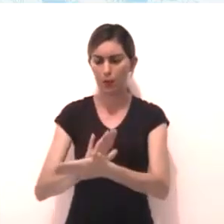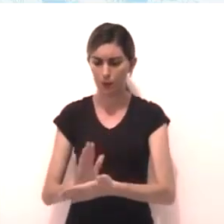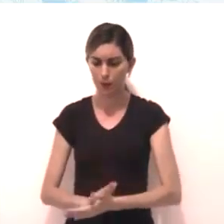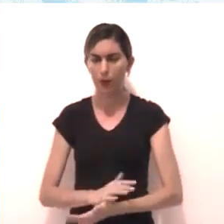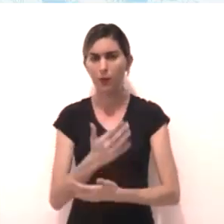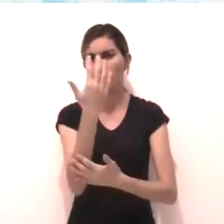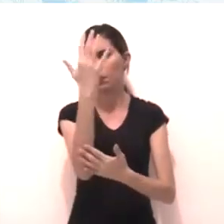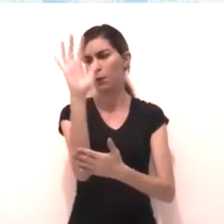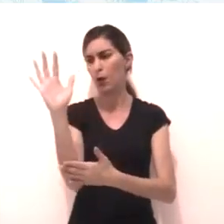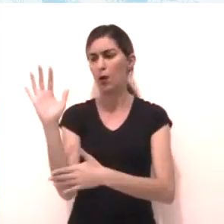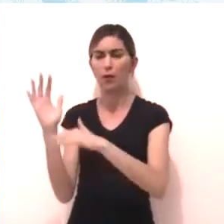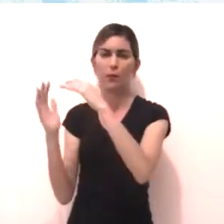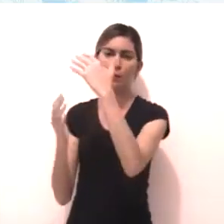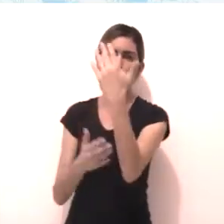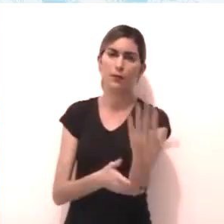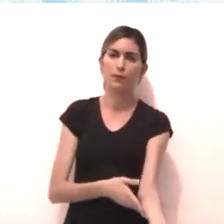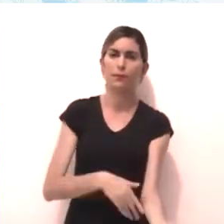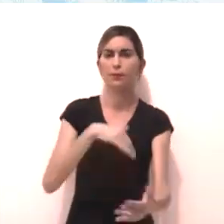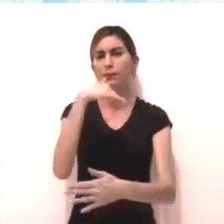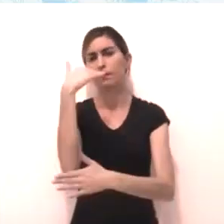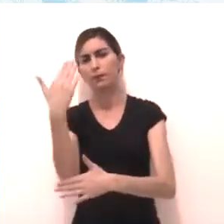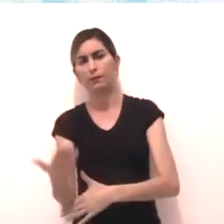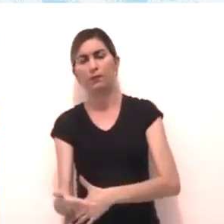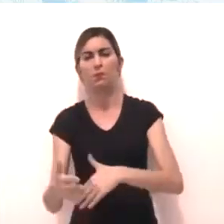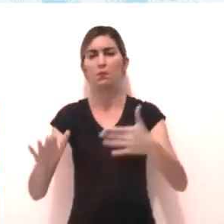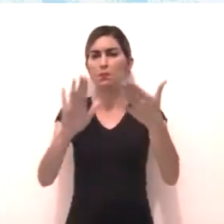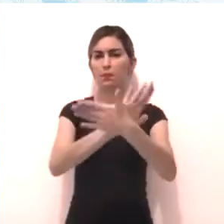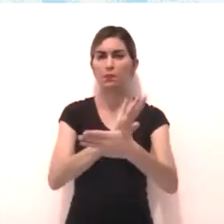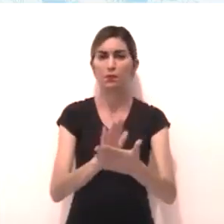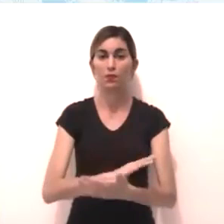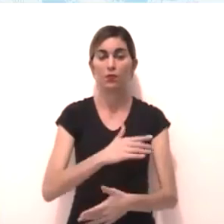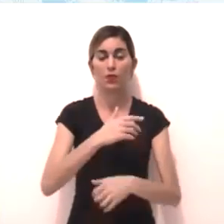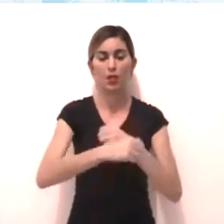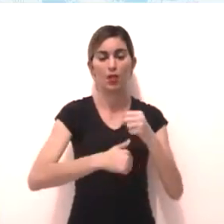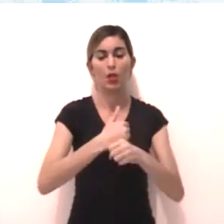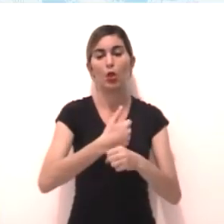desmatamento, como é que anda, né, o desmatamento da floresta amazônica desde